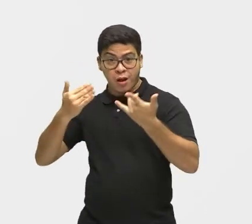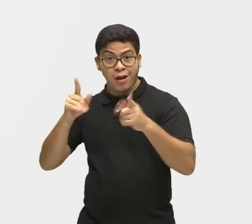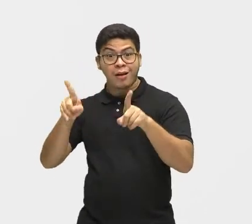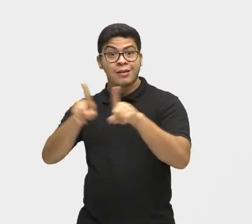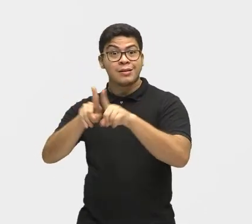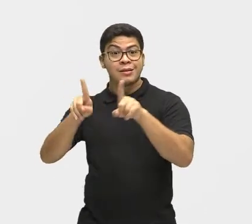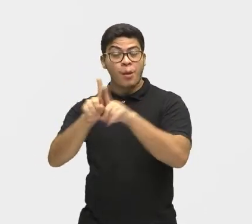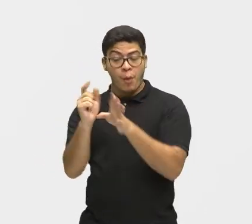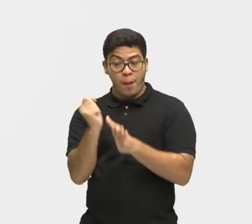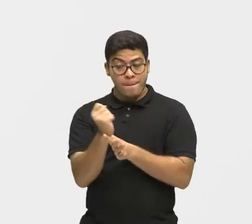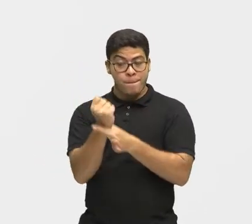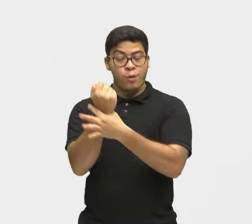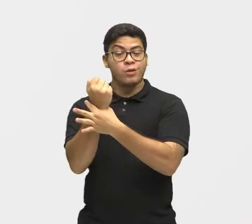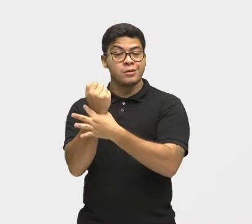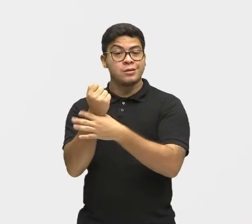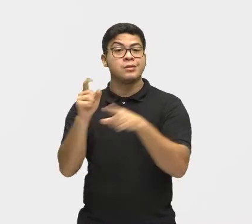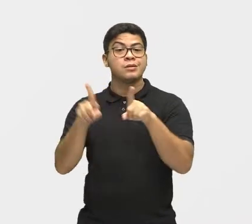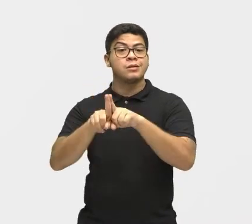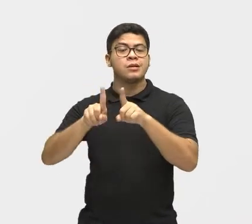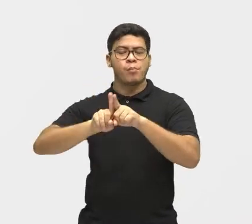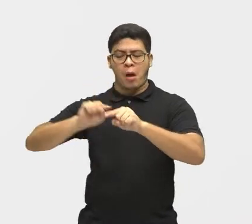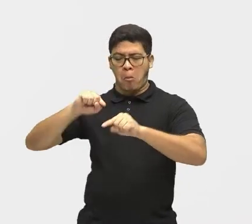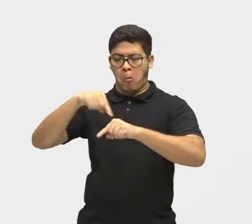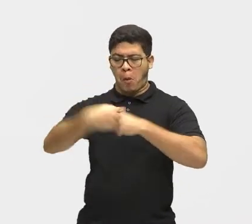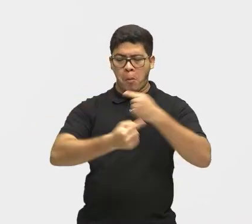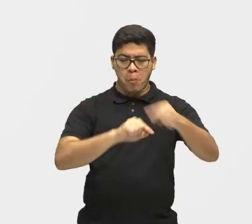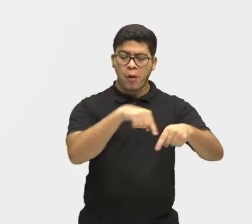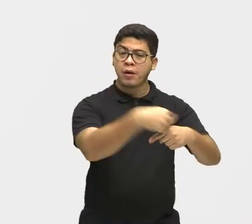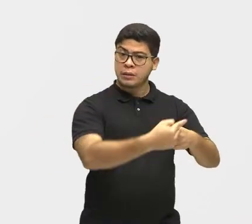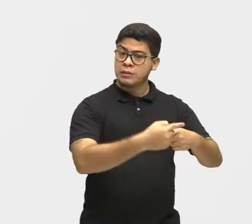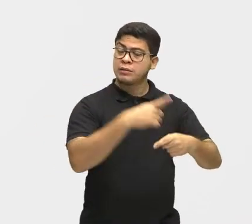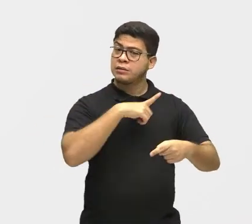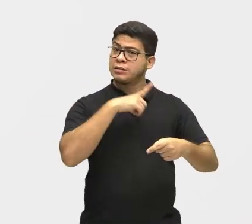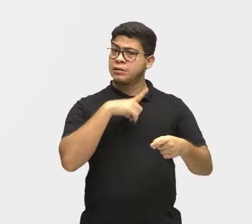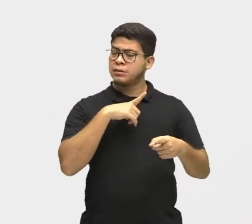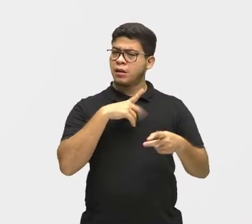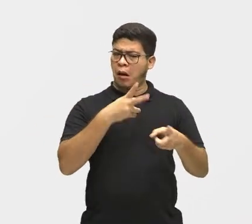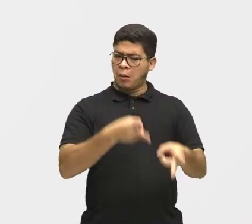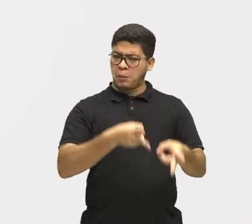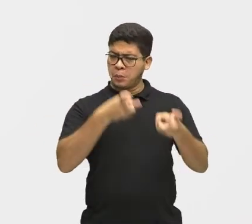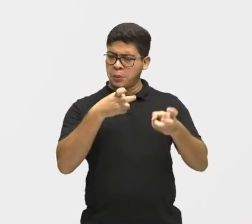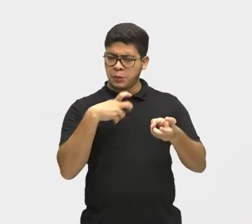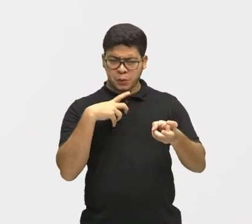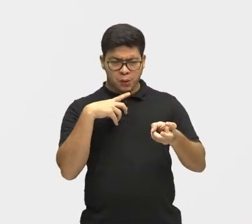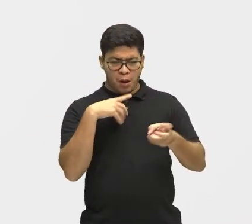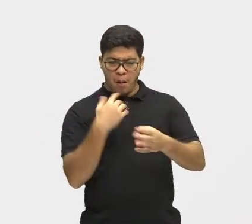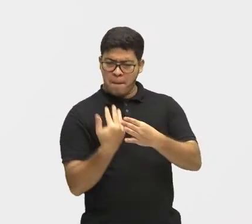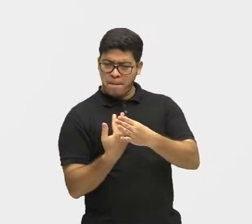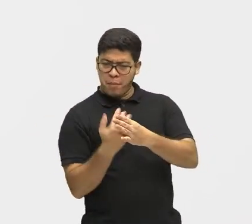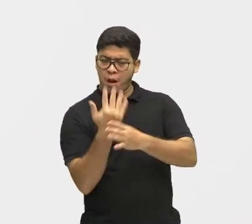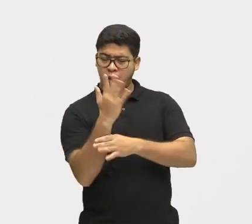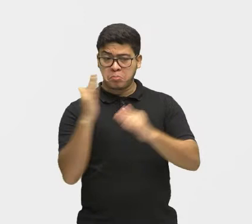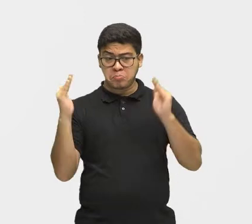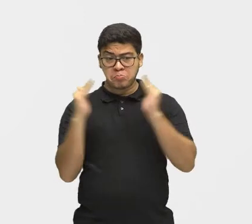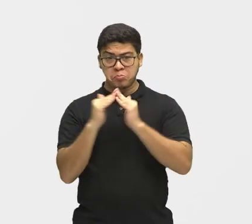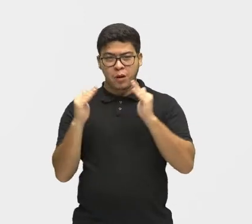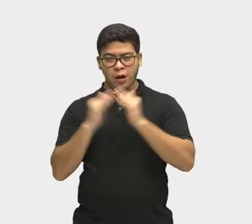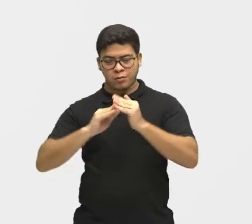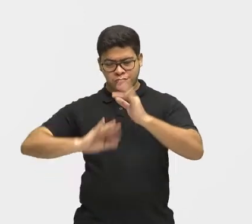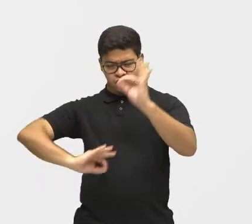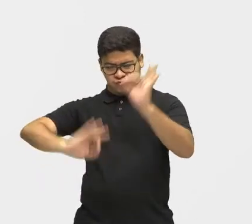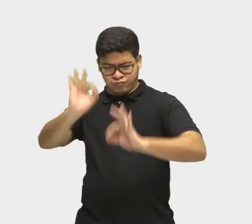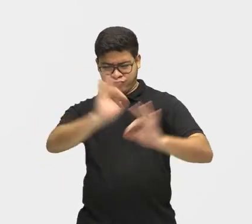e reprodução. Na ornamentação, para nós, né, que somos humanos, que gostam de ter, pessoas que gostam de ter planta em casa, ornamentação